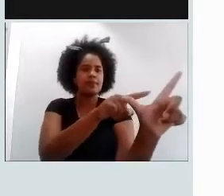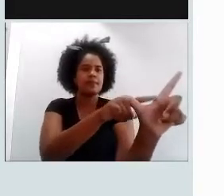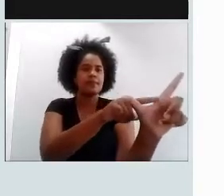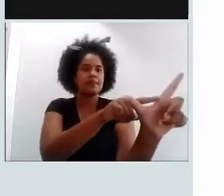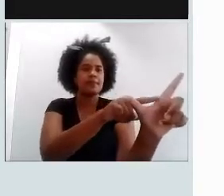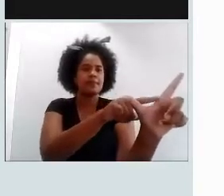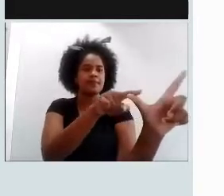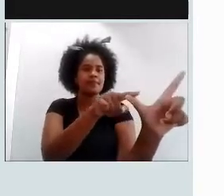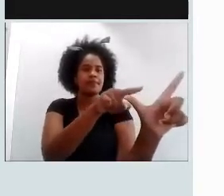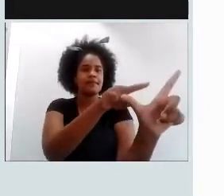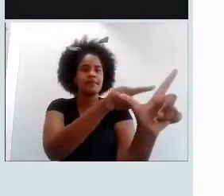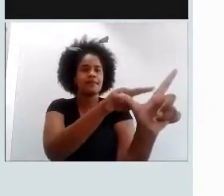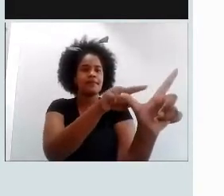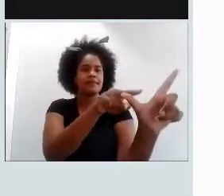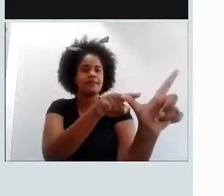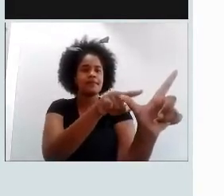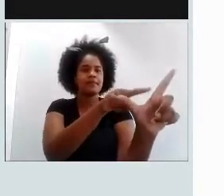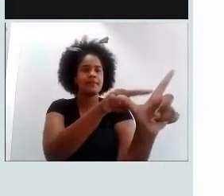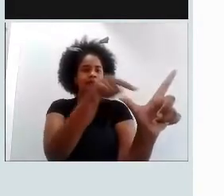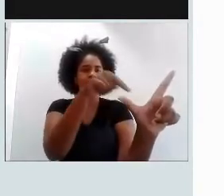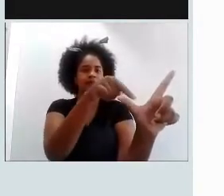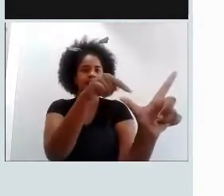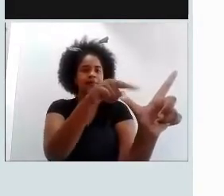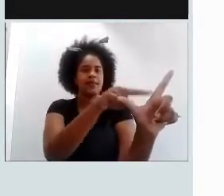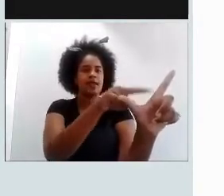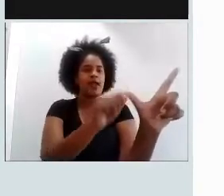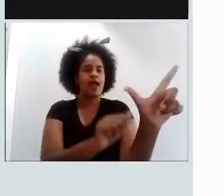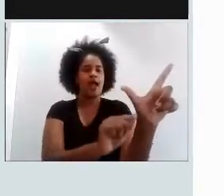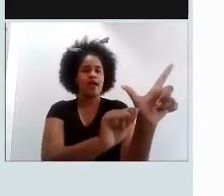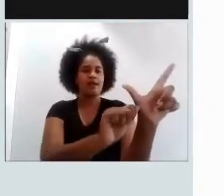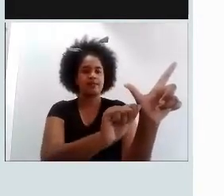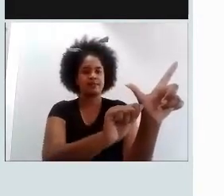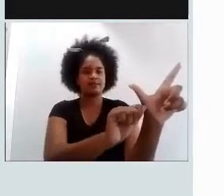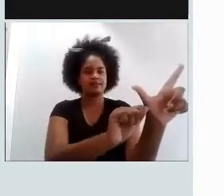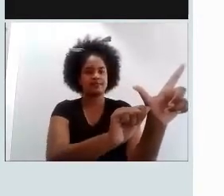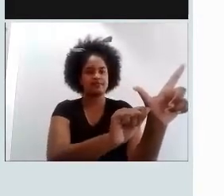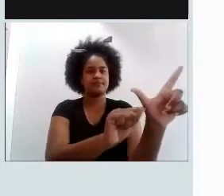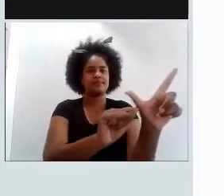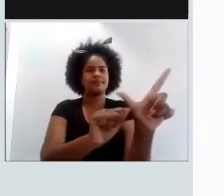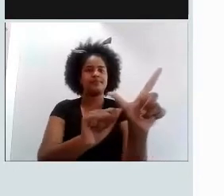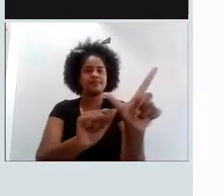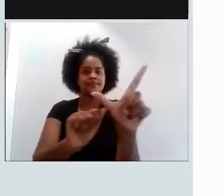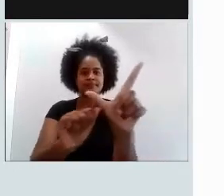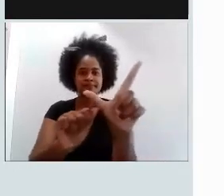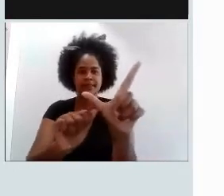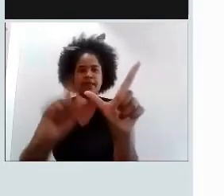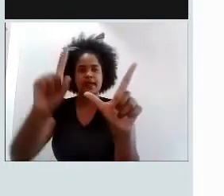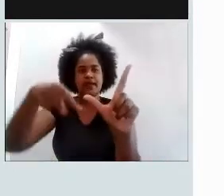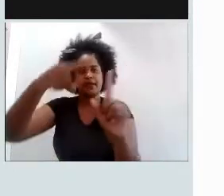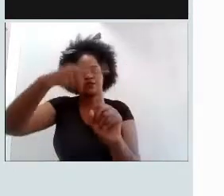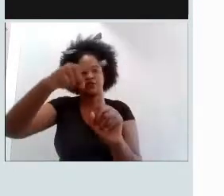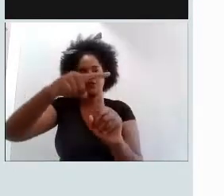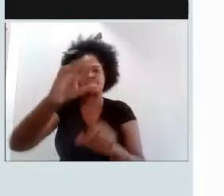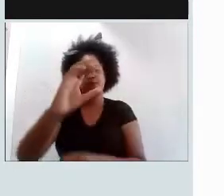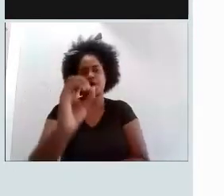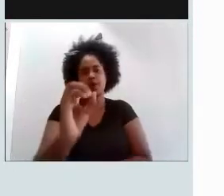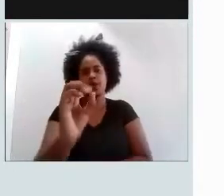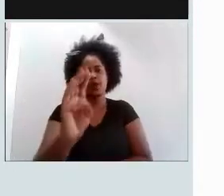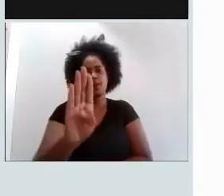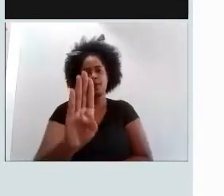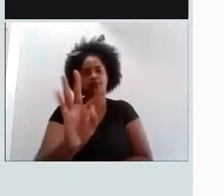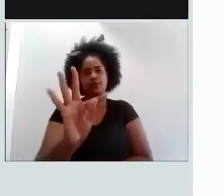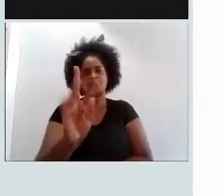O que significa dizer que é um ângulo obtuso? É um ângulo maior que 90